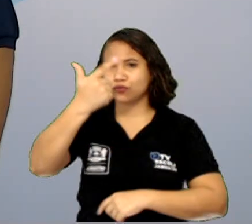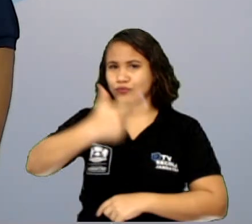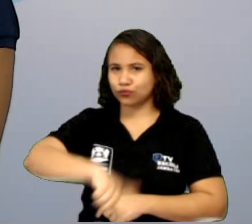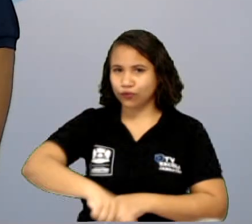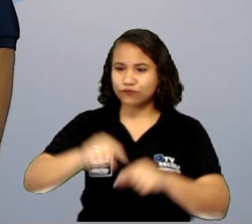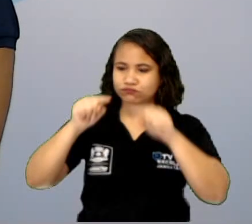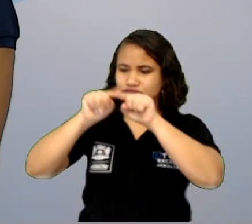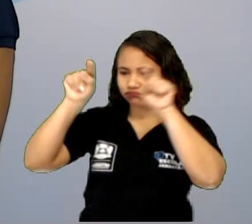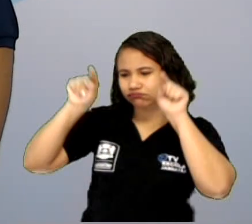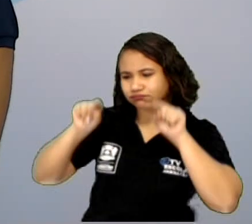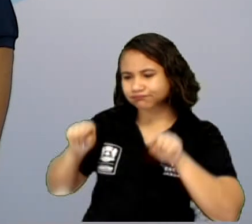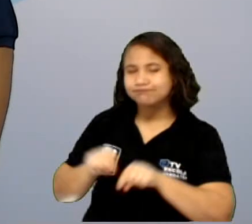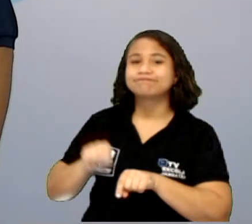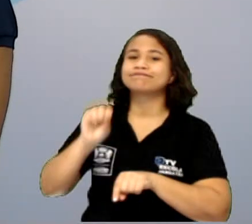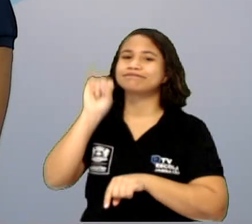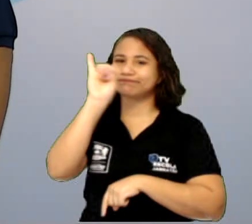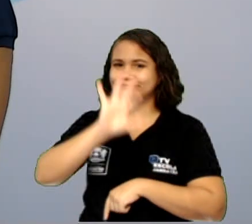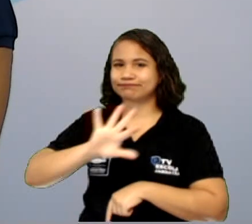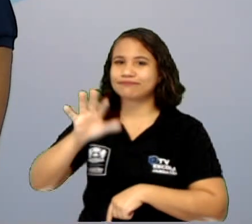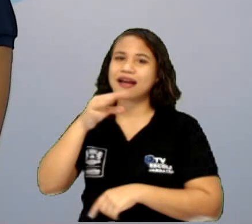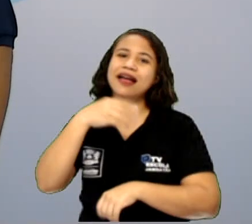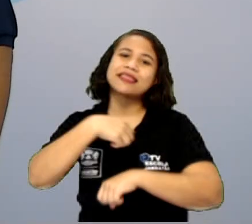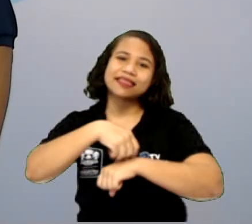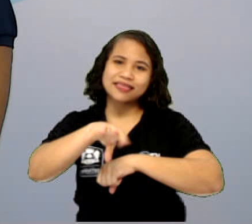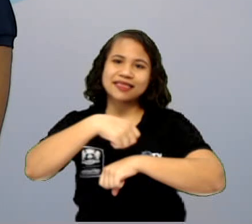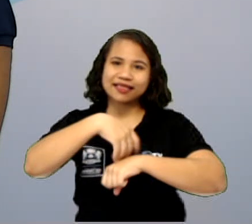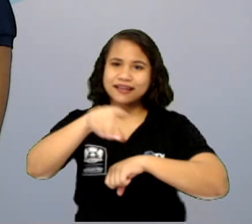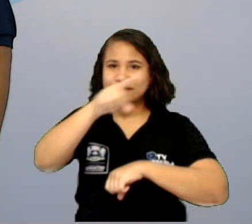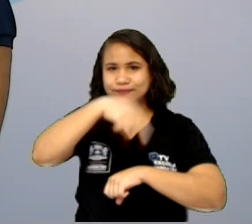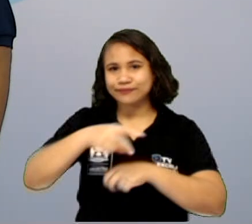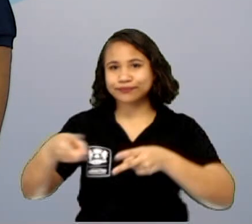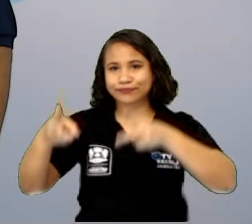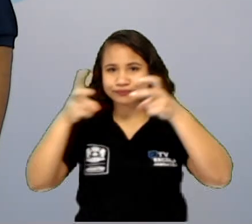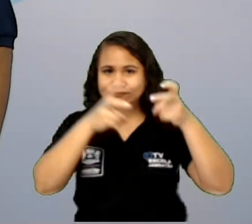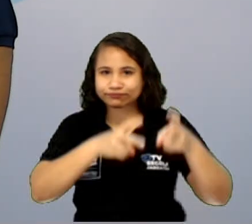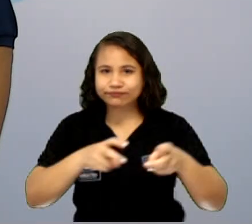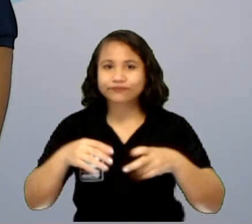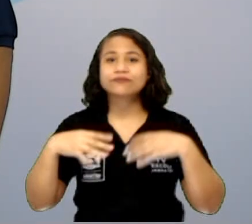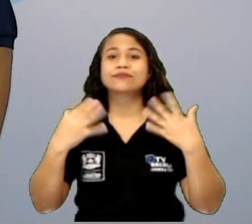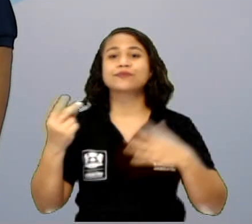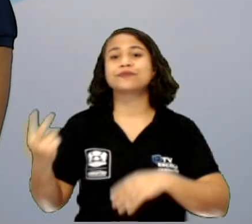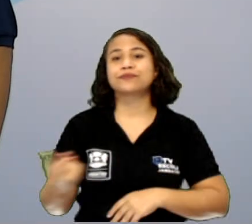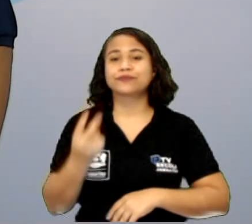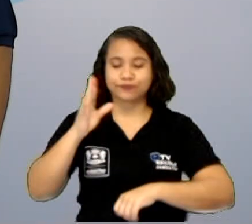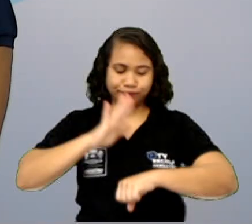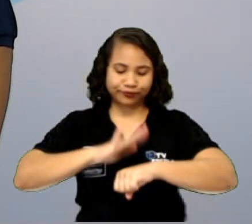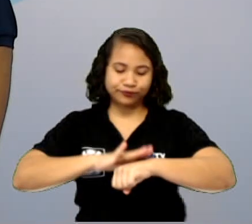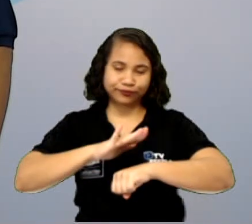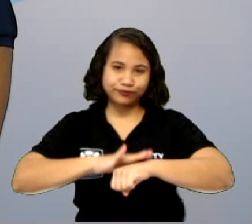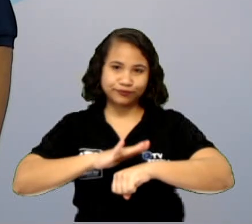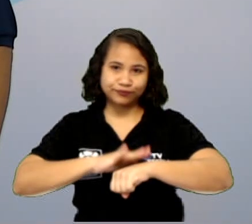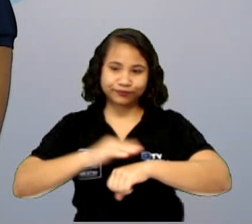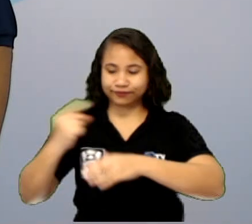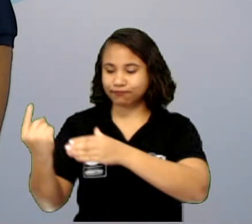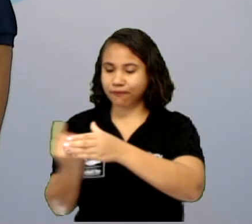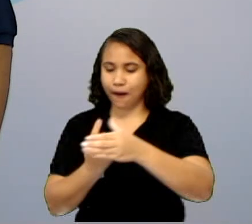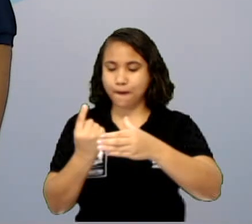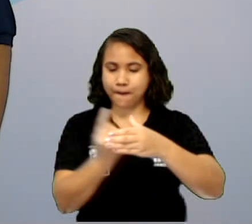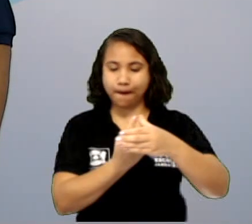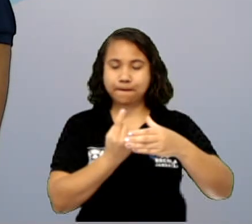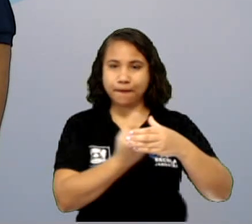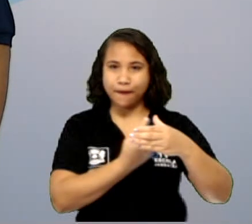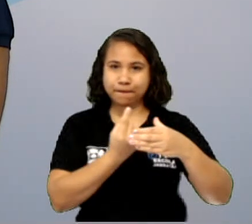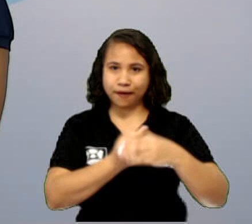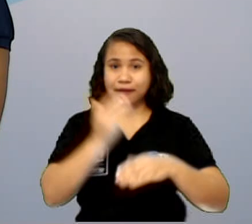o nosso quadradinho nosso quadrinho ali certo da Dica identificar as grandezas Olha aí tempo e liquidificadores